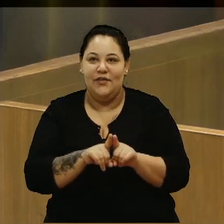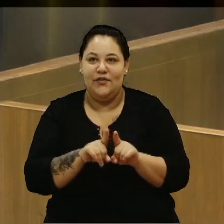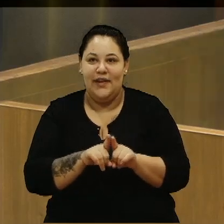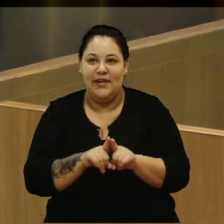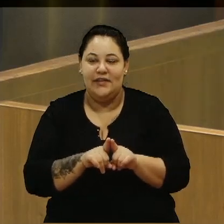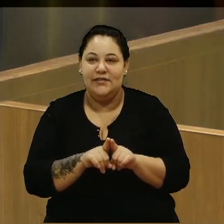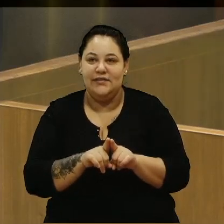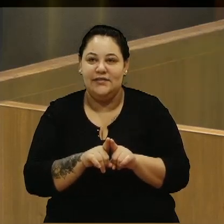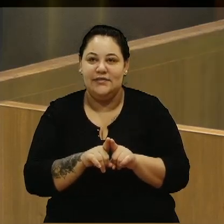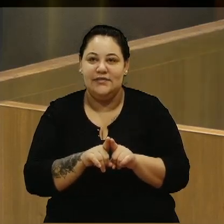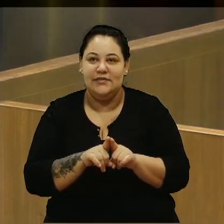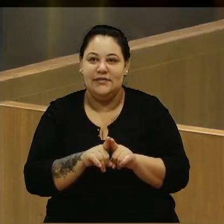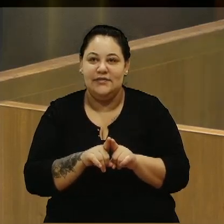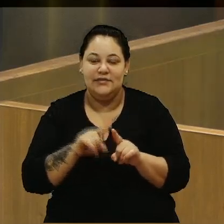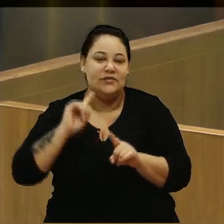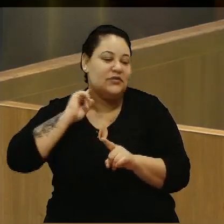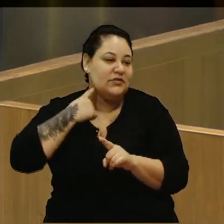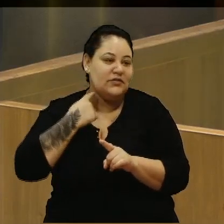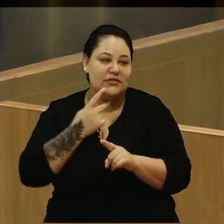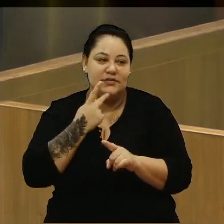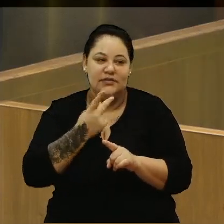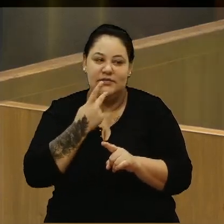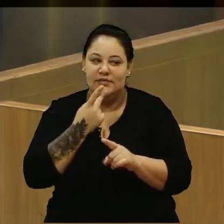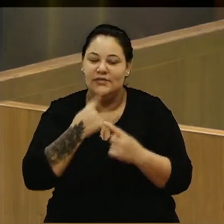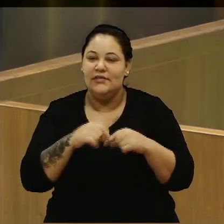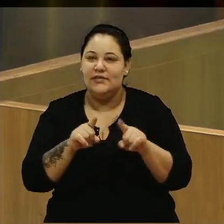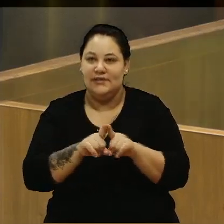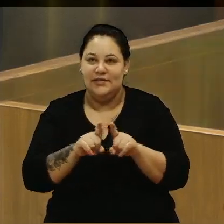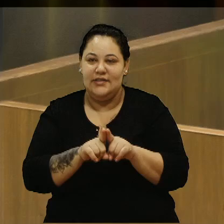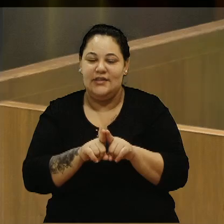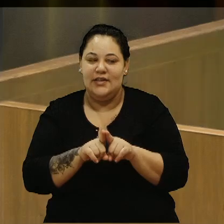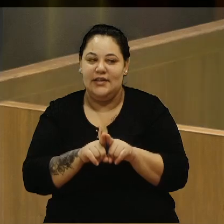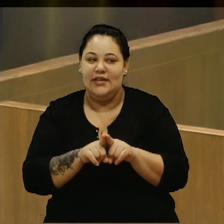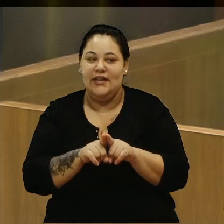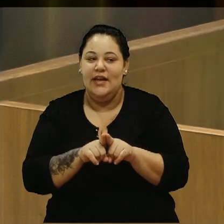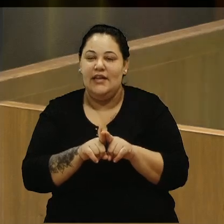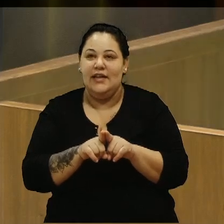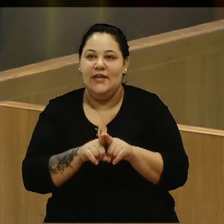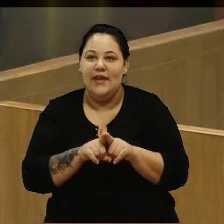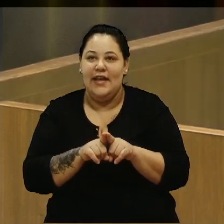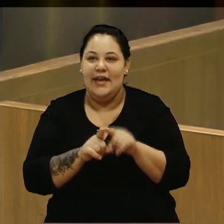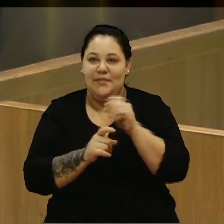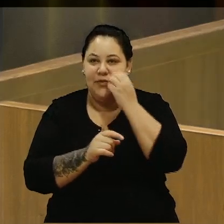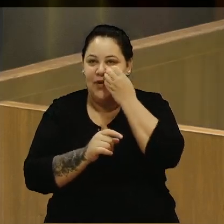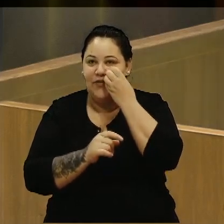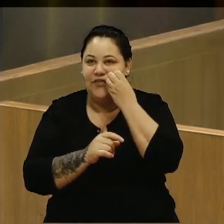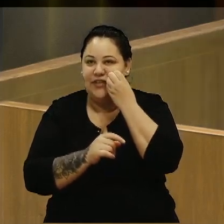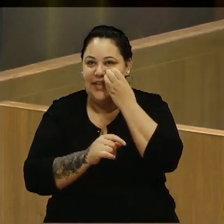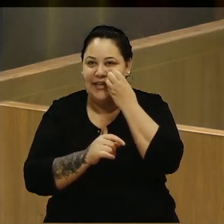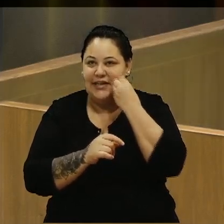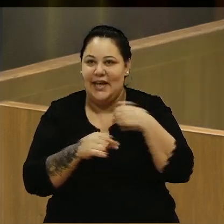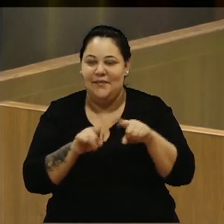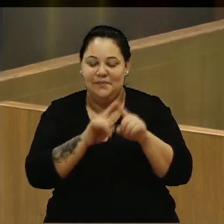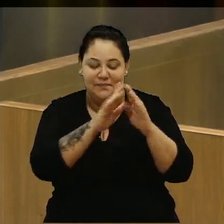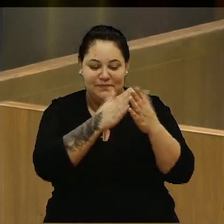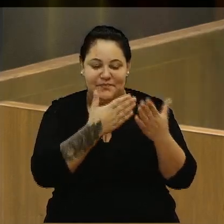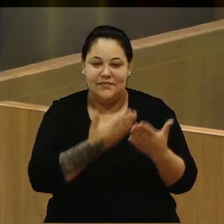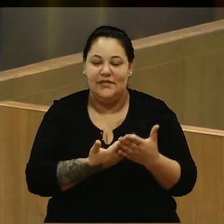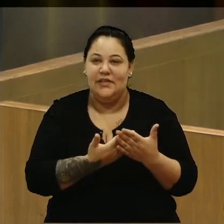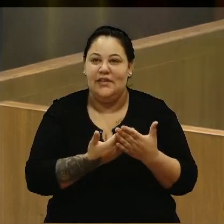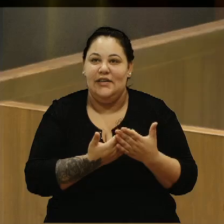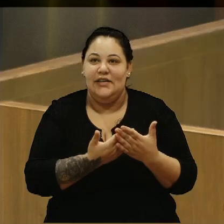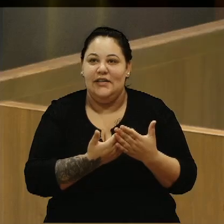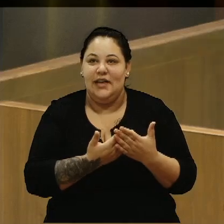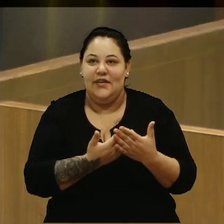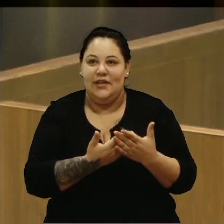o lixo, né, e tal, porque não se ensina mais educação ambiental nas escolas. As escolas têm que trabalhar com